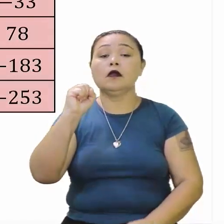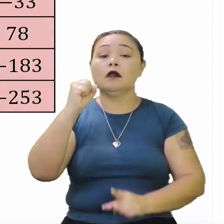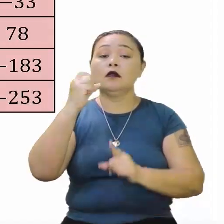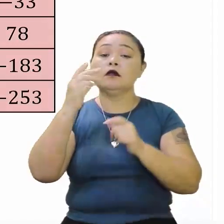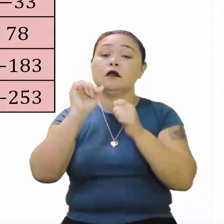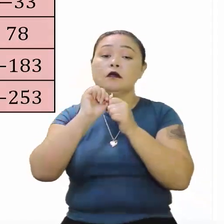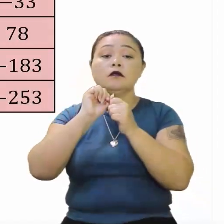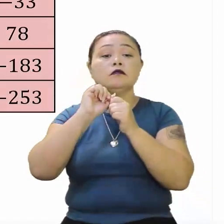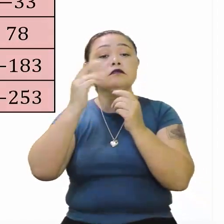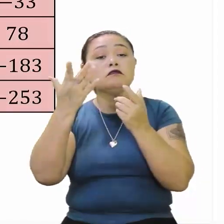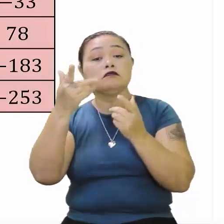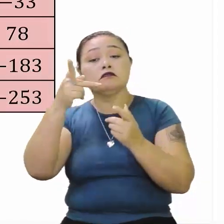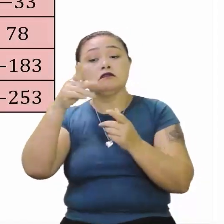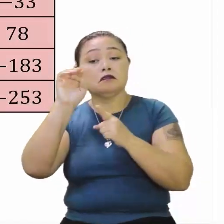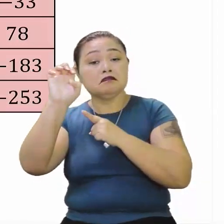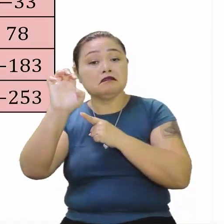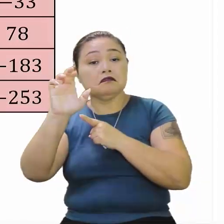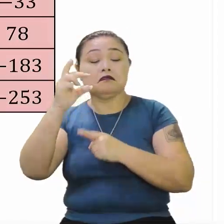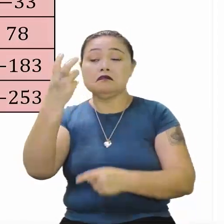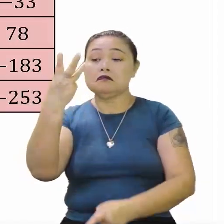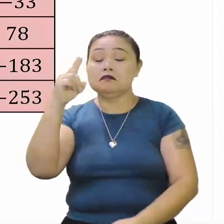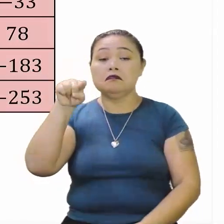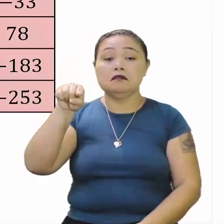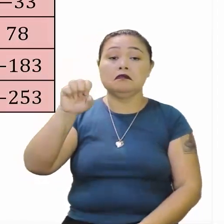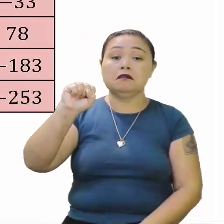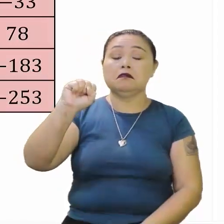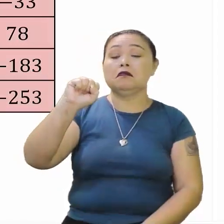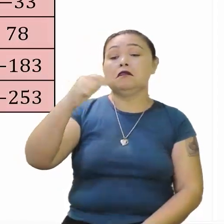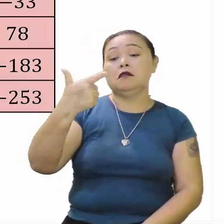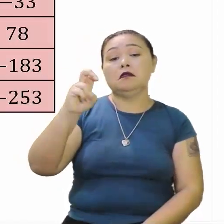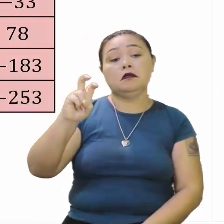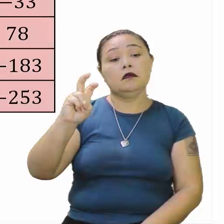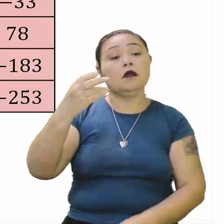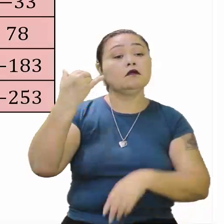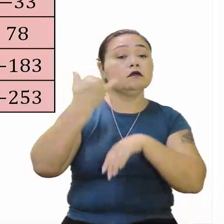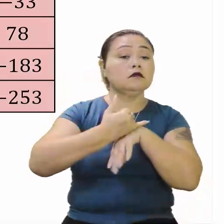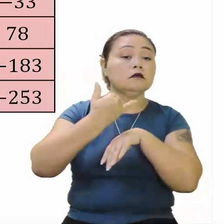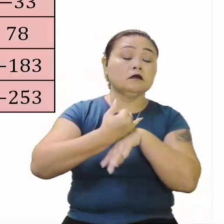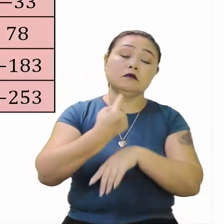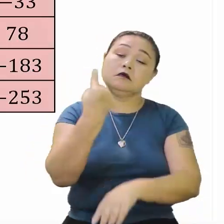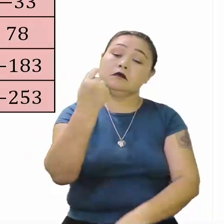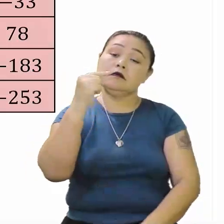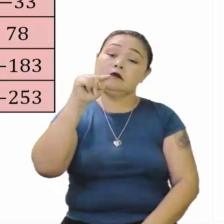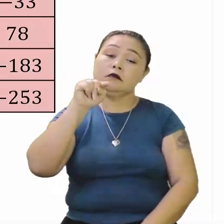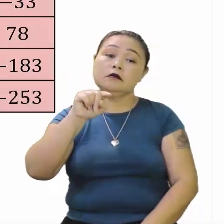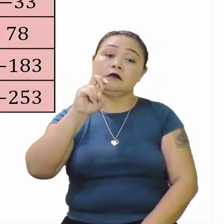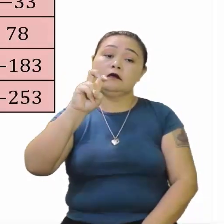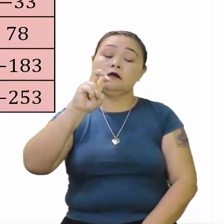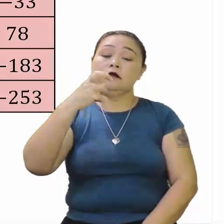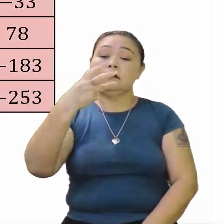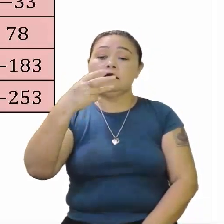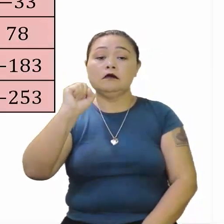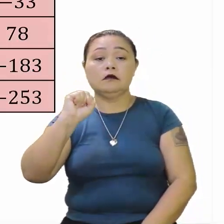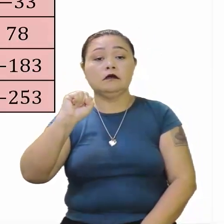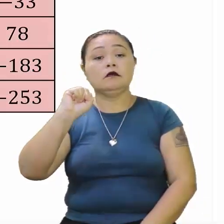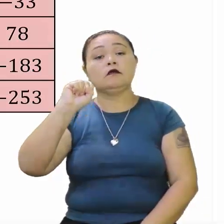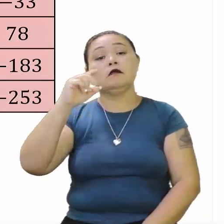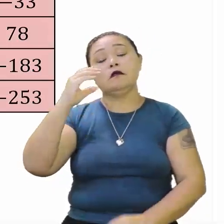em ebulição 3.825, né? O ferro, 1.538, ponto de